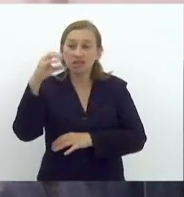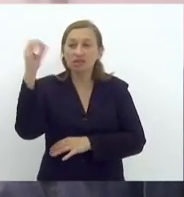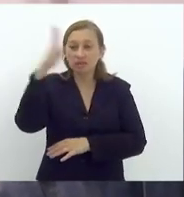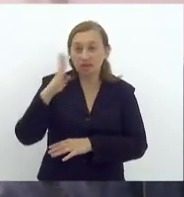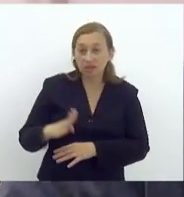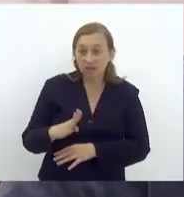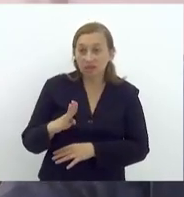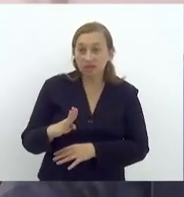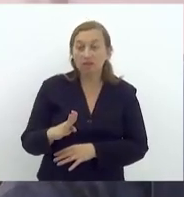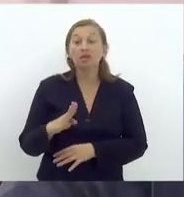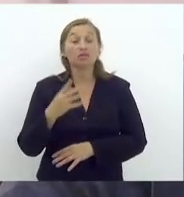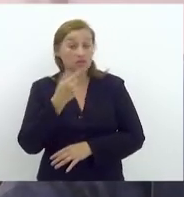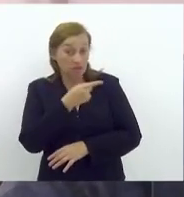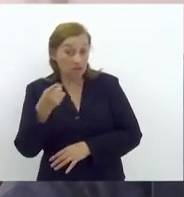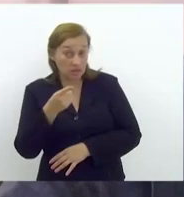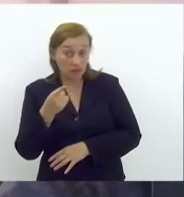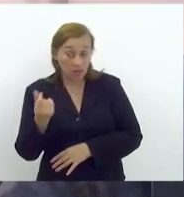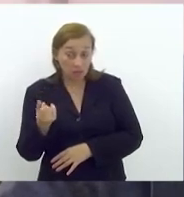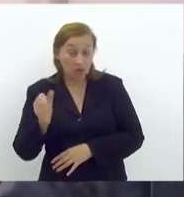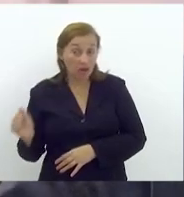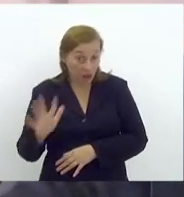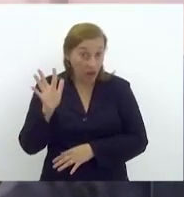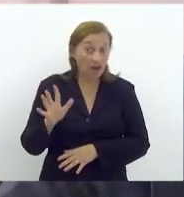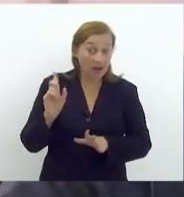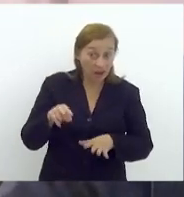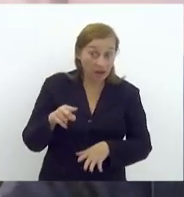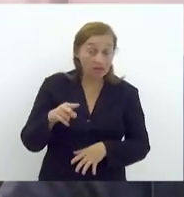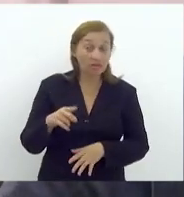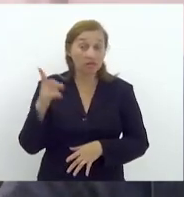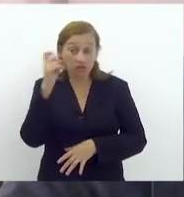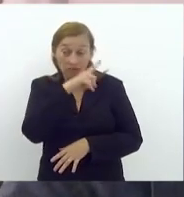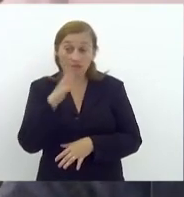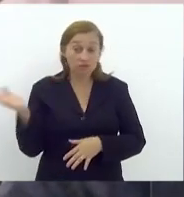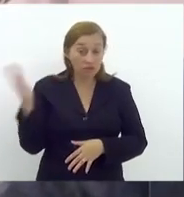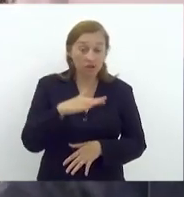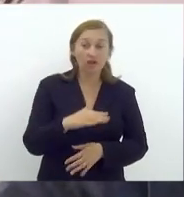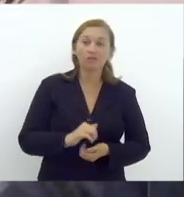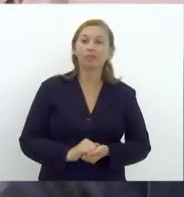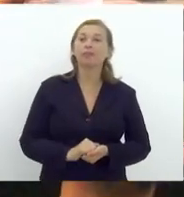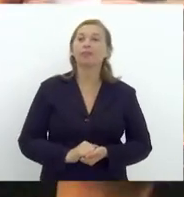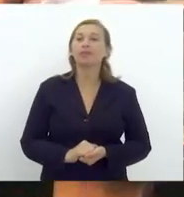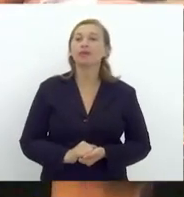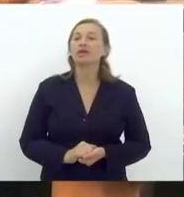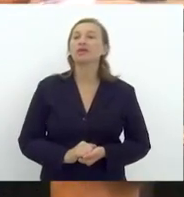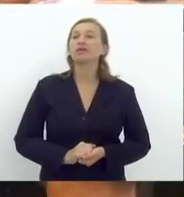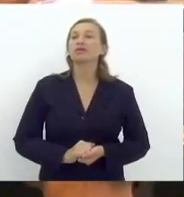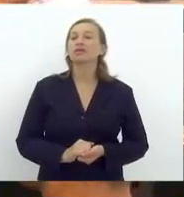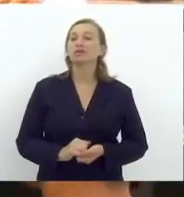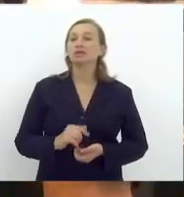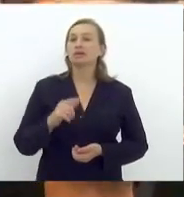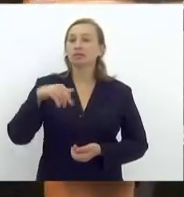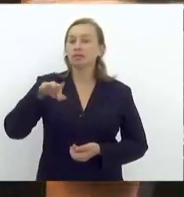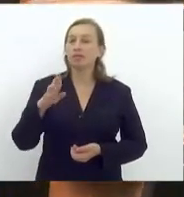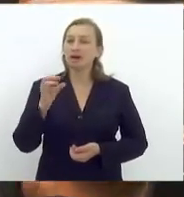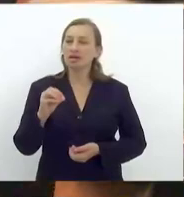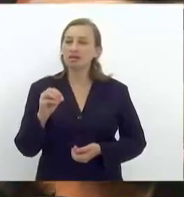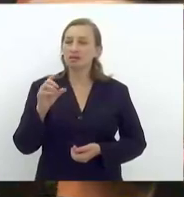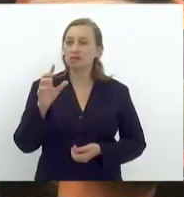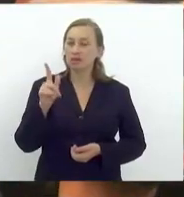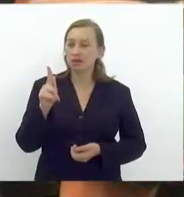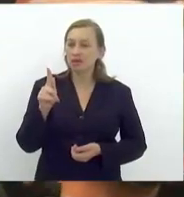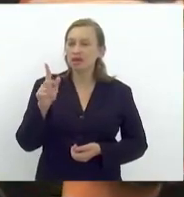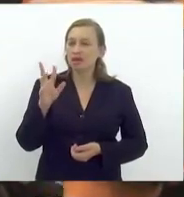porque o jet é caro para caramba né então fica difícil mas vamos lá então mas tá aqui na casa massa grafite palavras